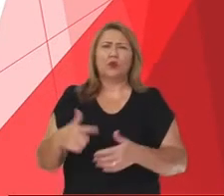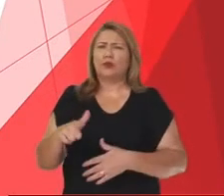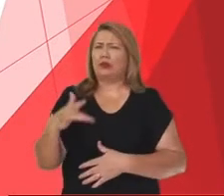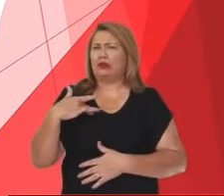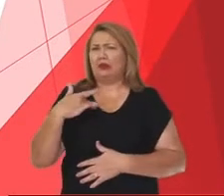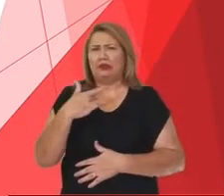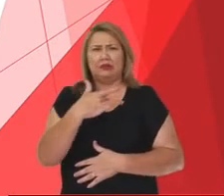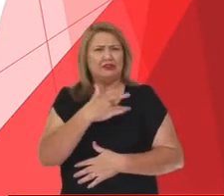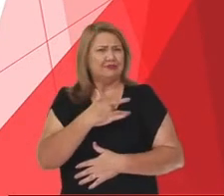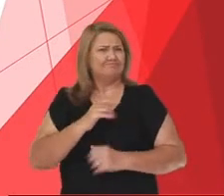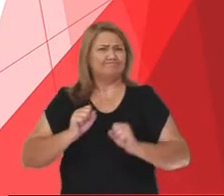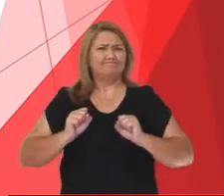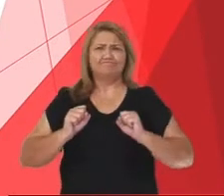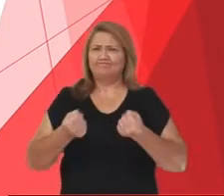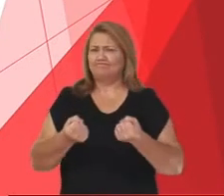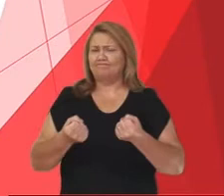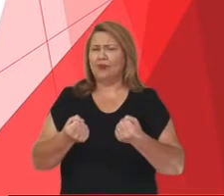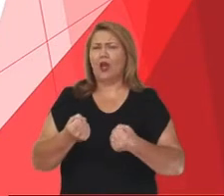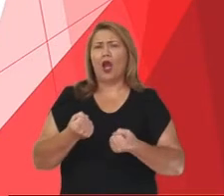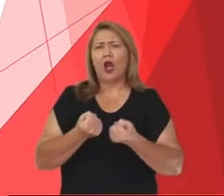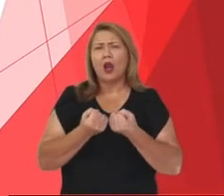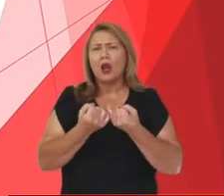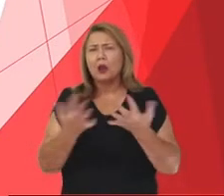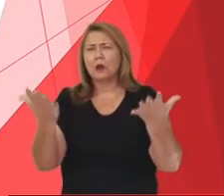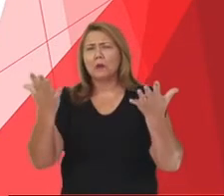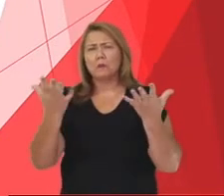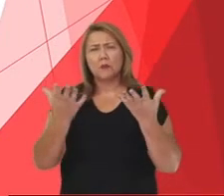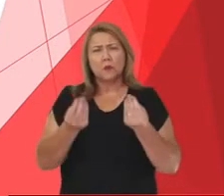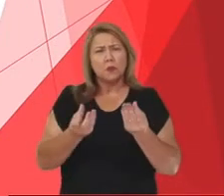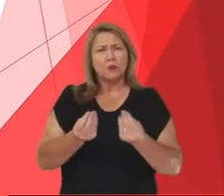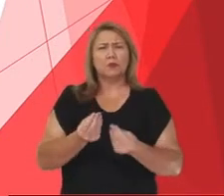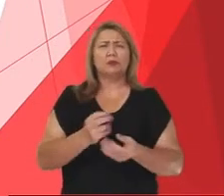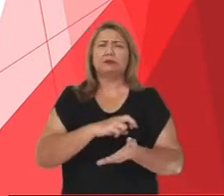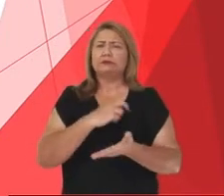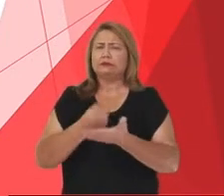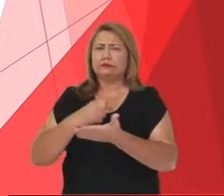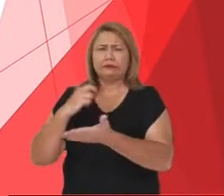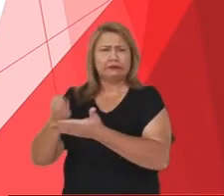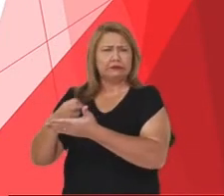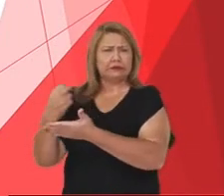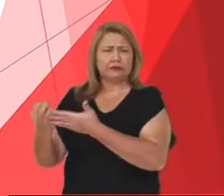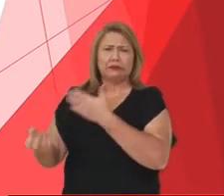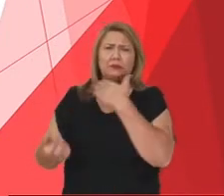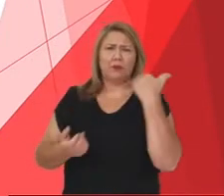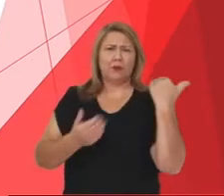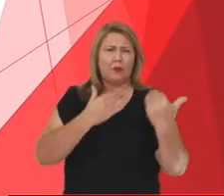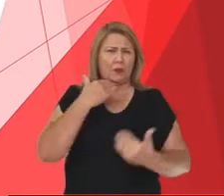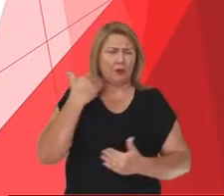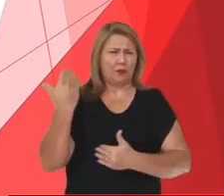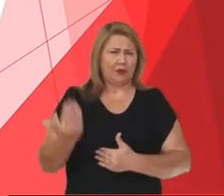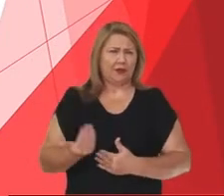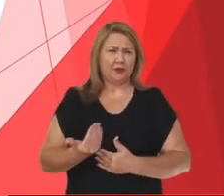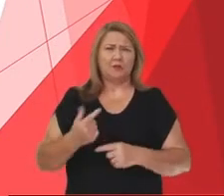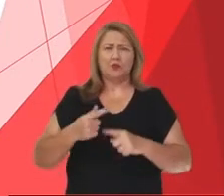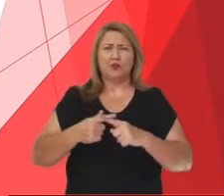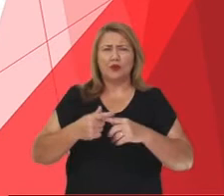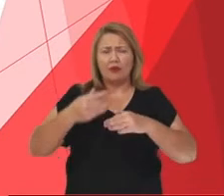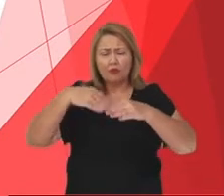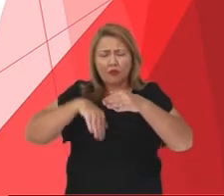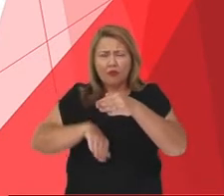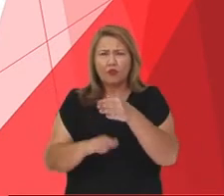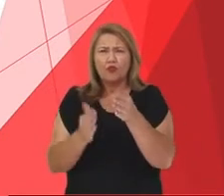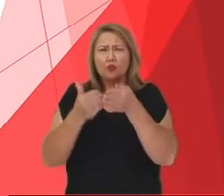insalubres. Muitos não resistiam às longas viagens em porões de navios sujos e